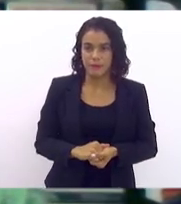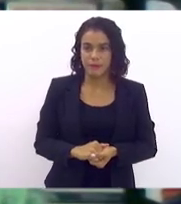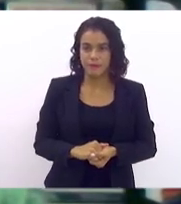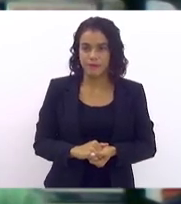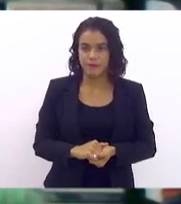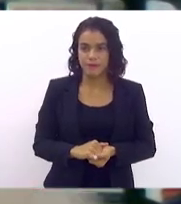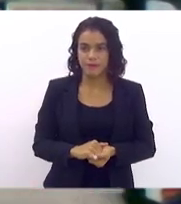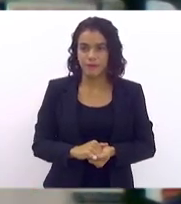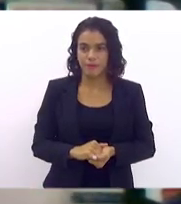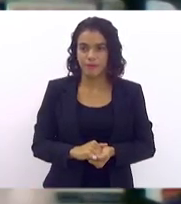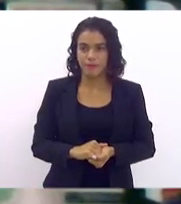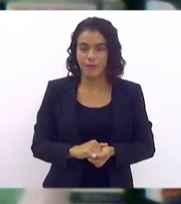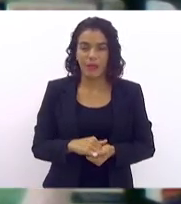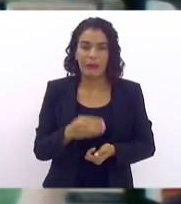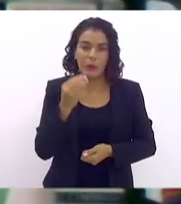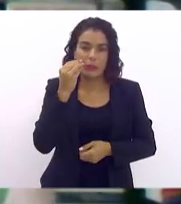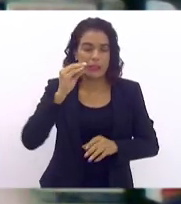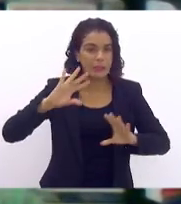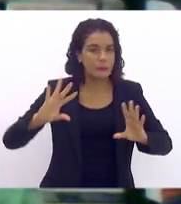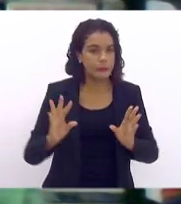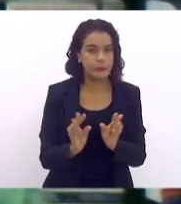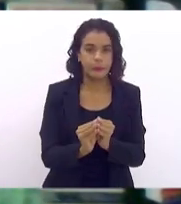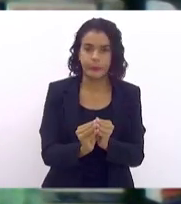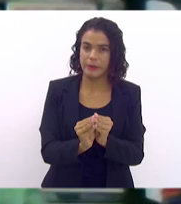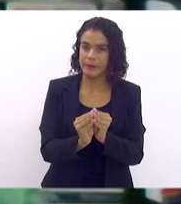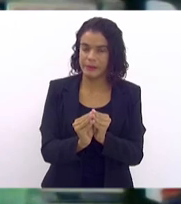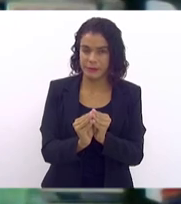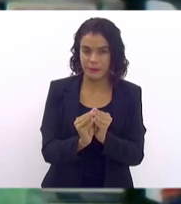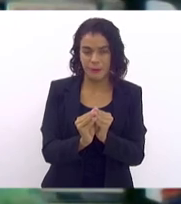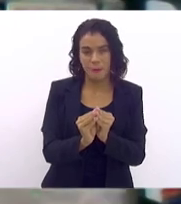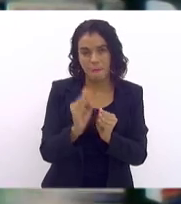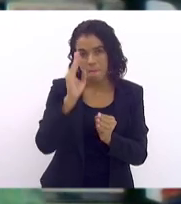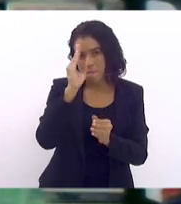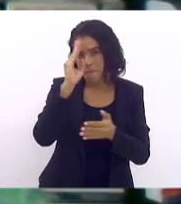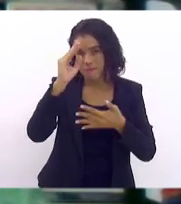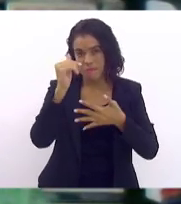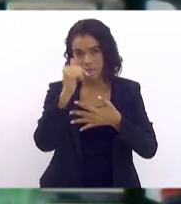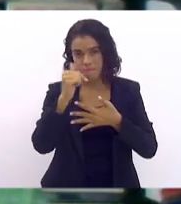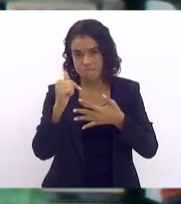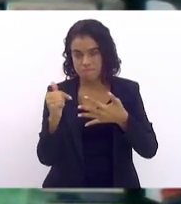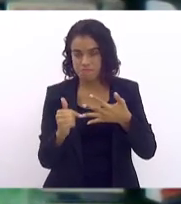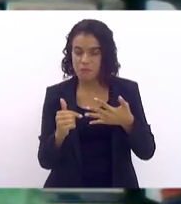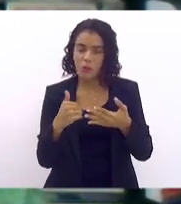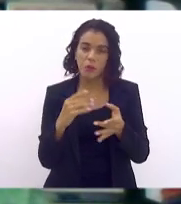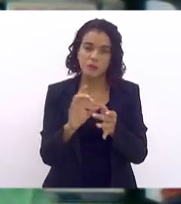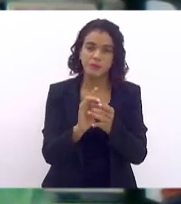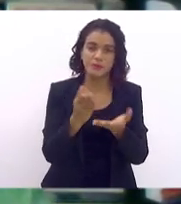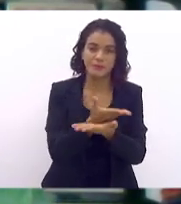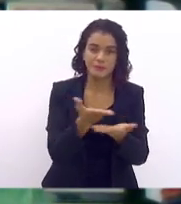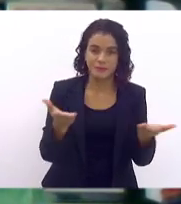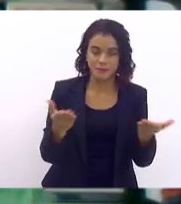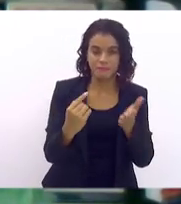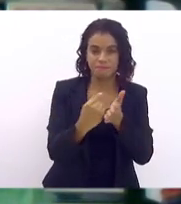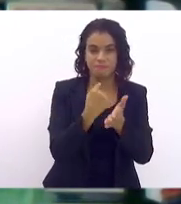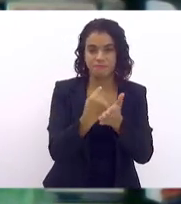Então eu acho que assim, eu tentei resumir os principais pontos e eu estou aqui aberta ao que vocês tiverem de